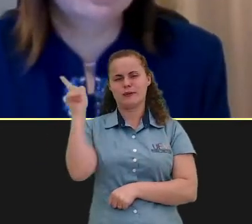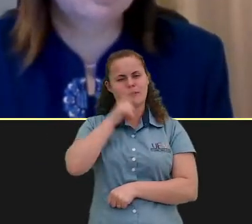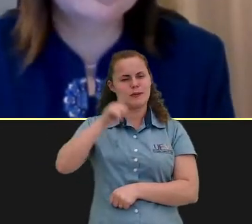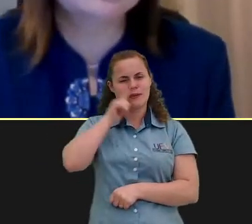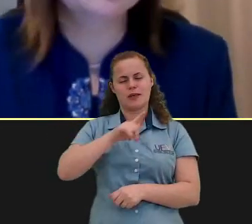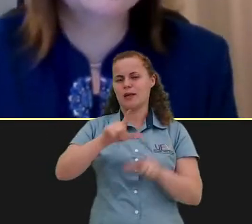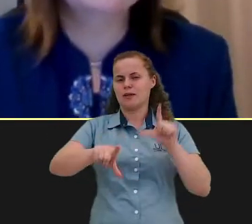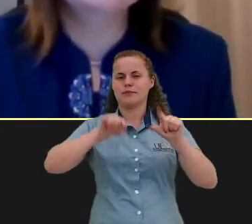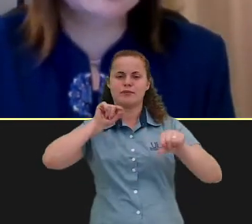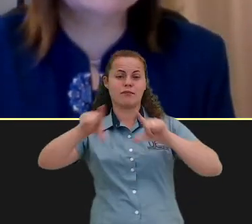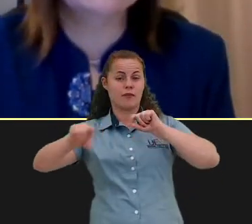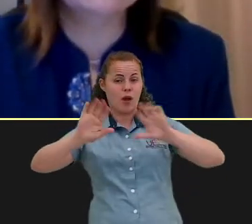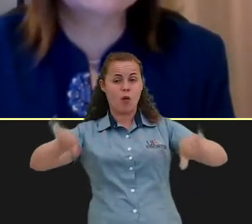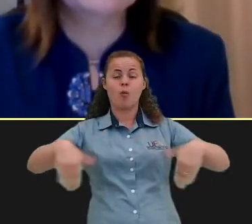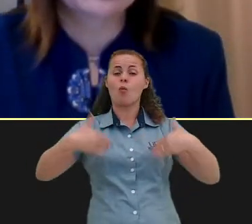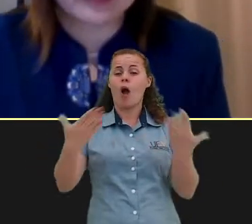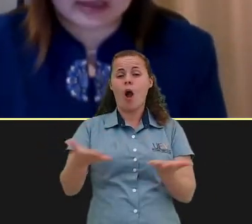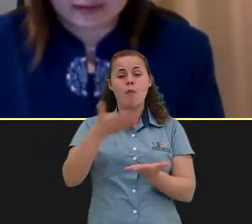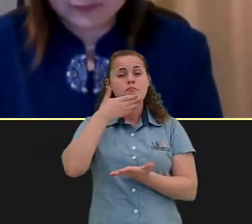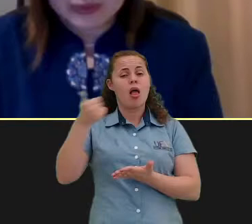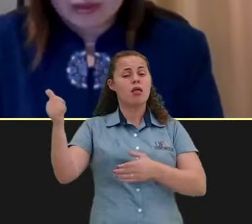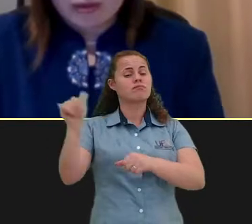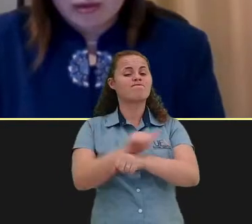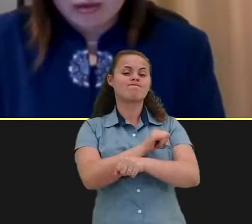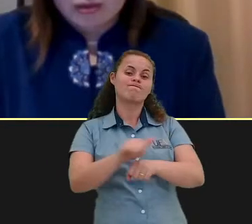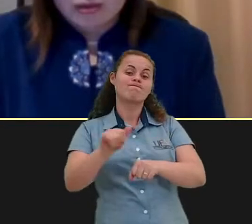saber quais são os melhores métodos, né?